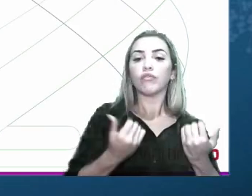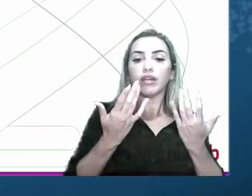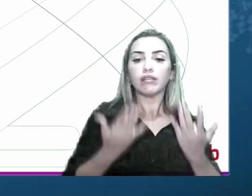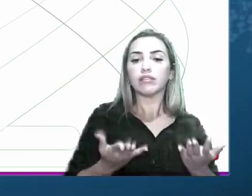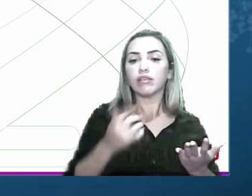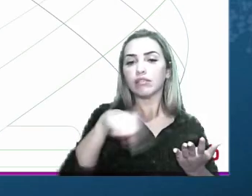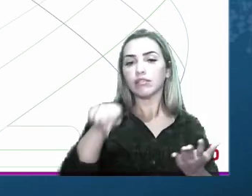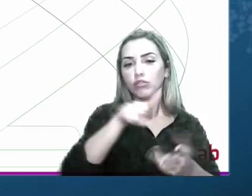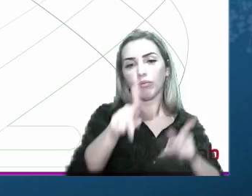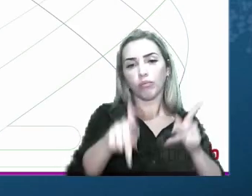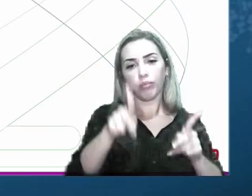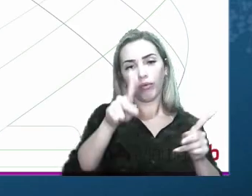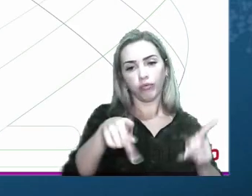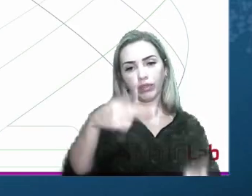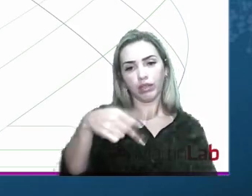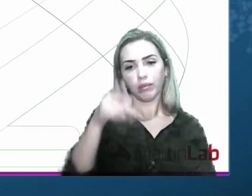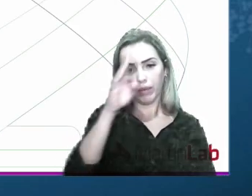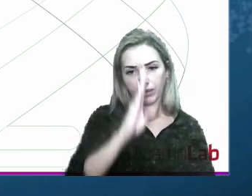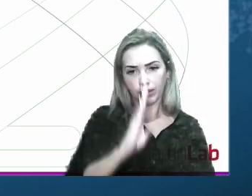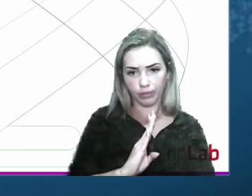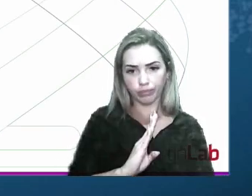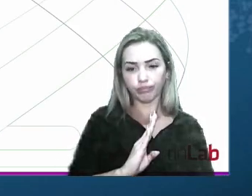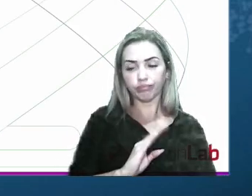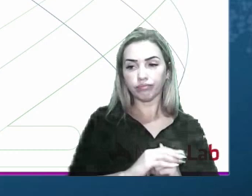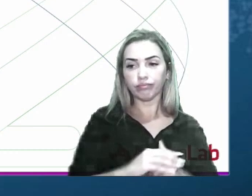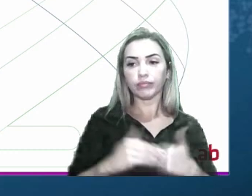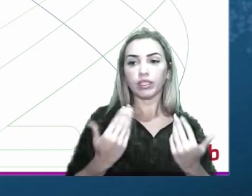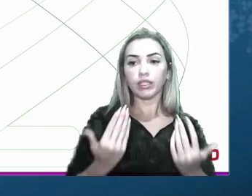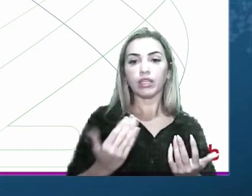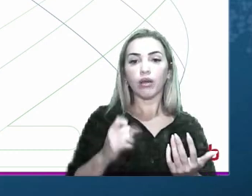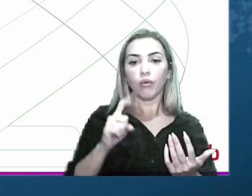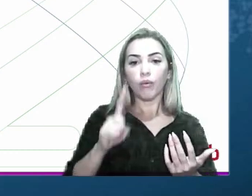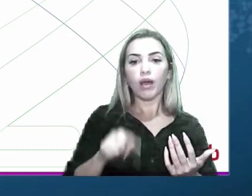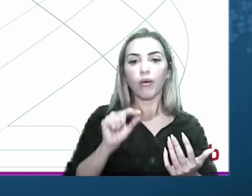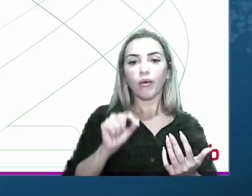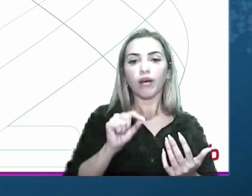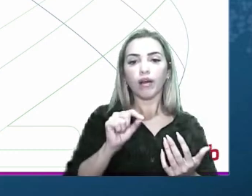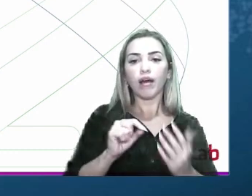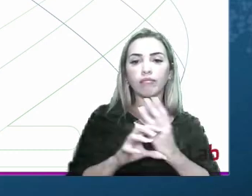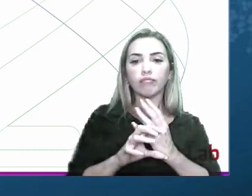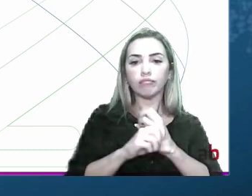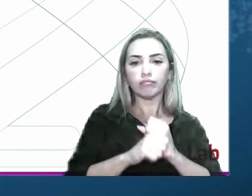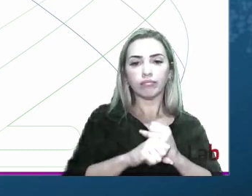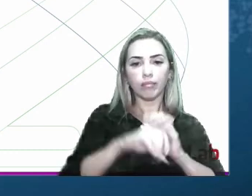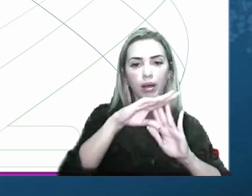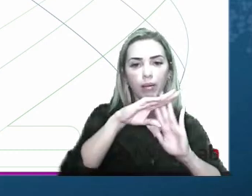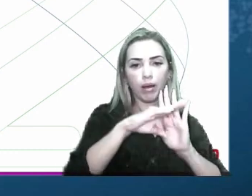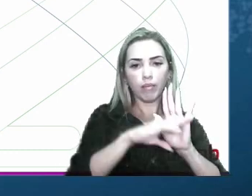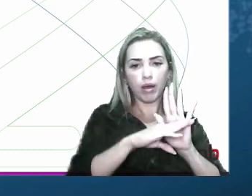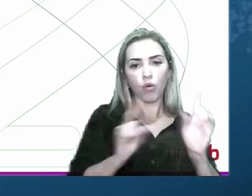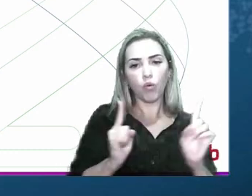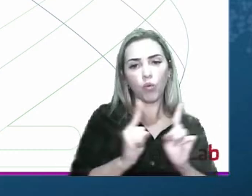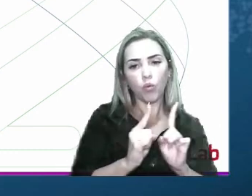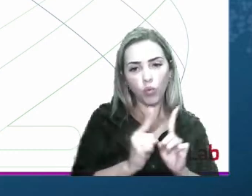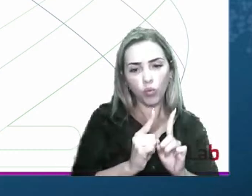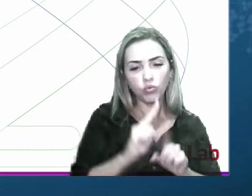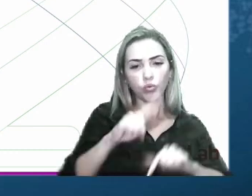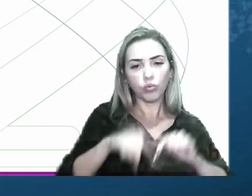para a população brasileira. Então, essa é uma lista curta dos produtos que